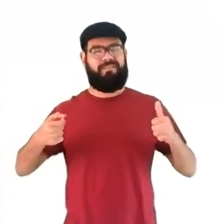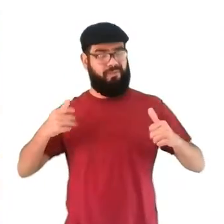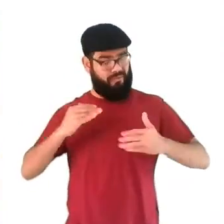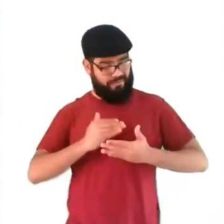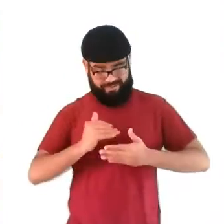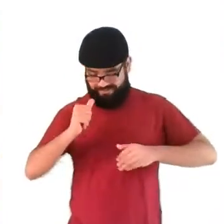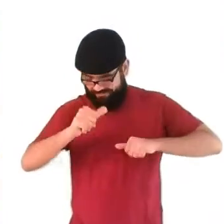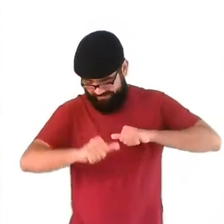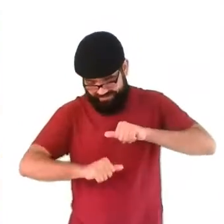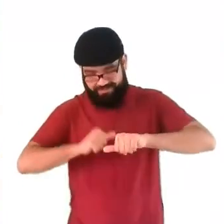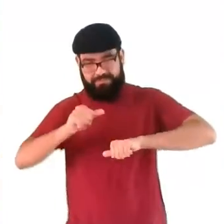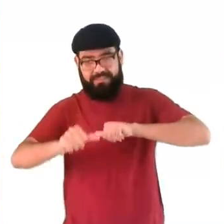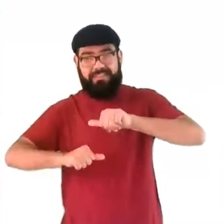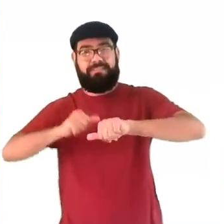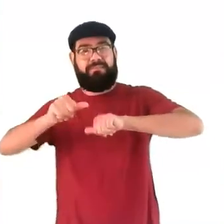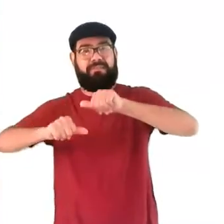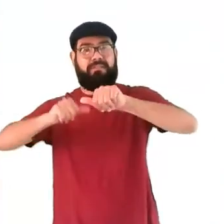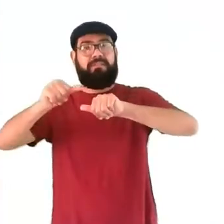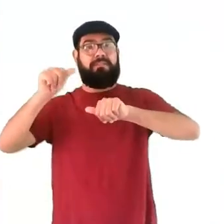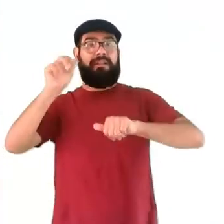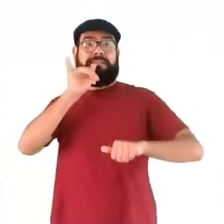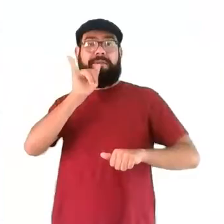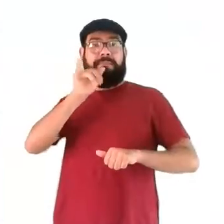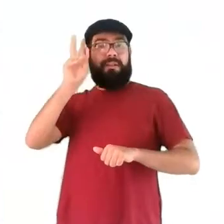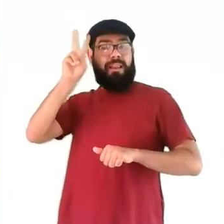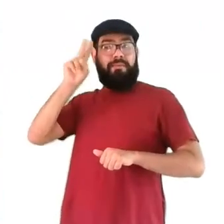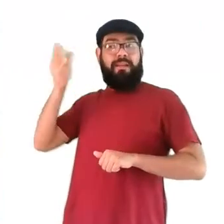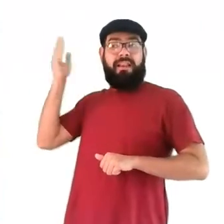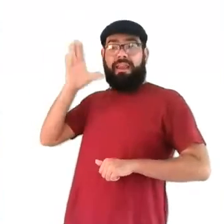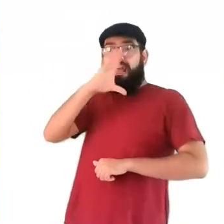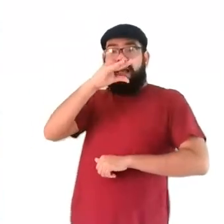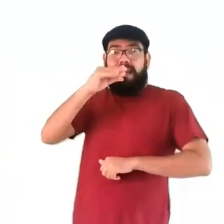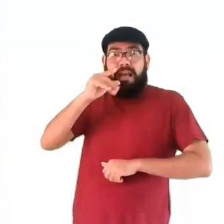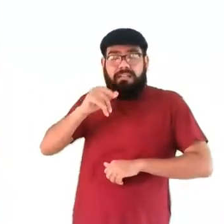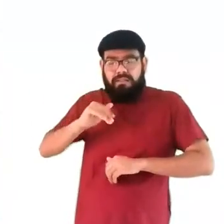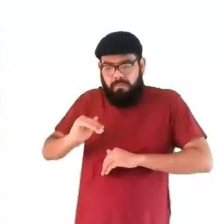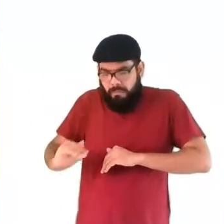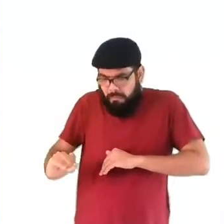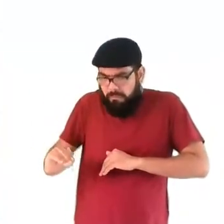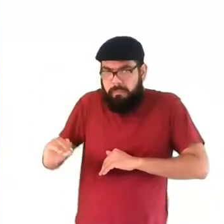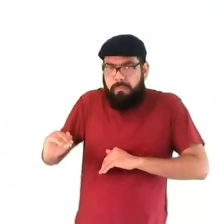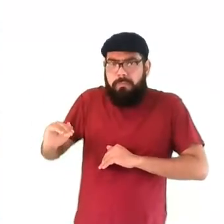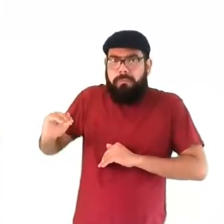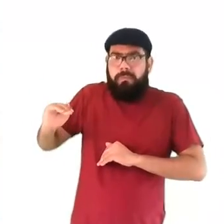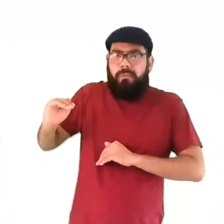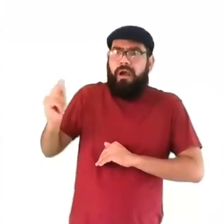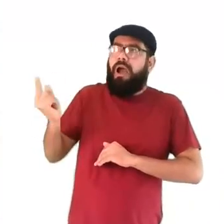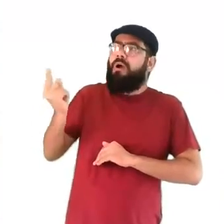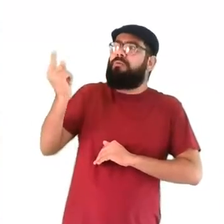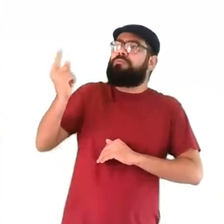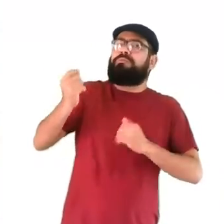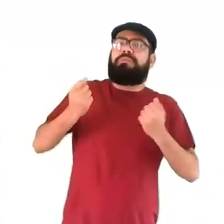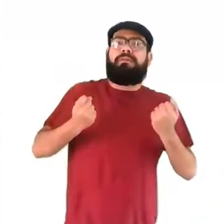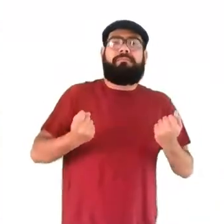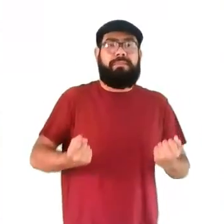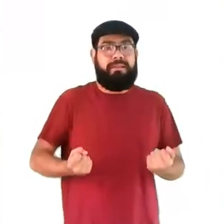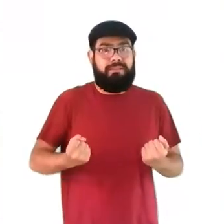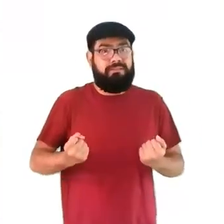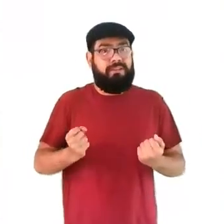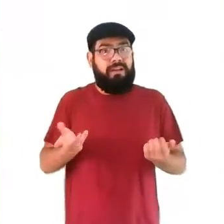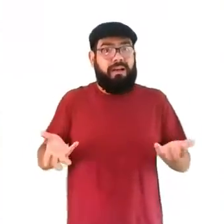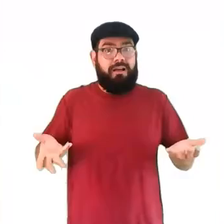crescimento corporal, né, do nosso tamanho, do nosso peso, aqui muda ainda mais, porque vai partir para a